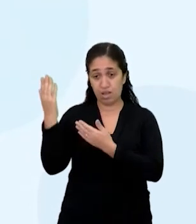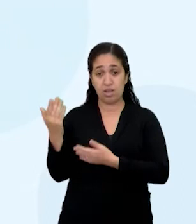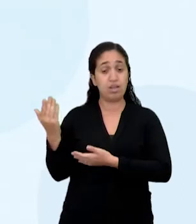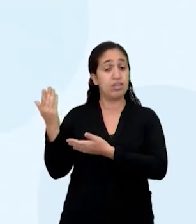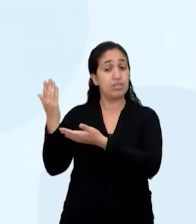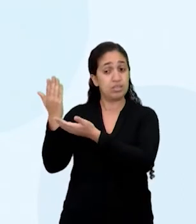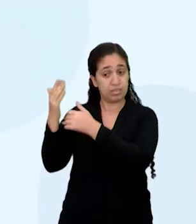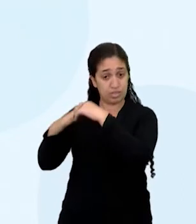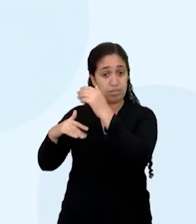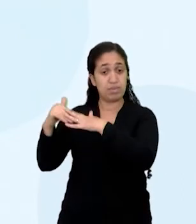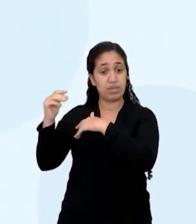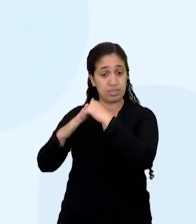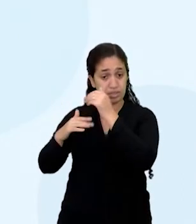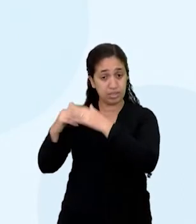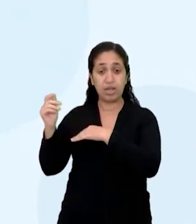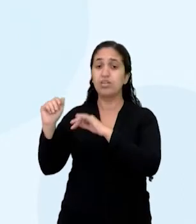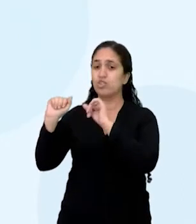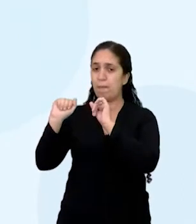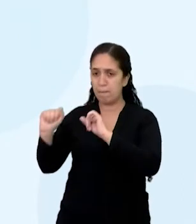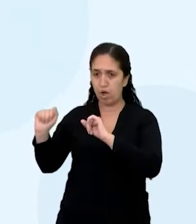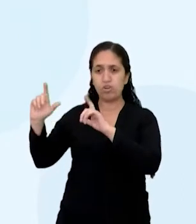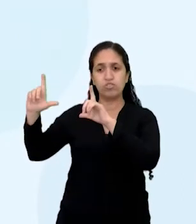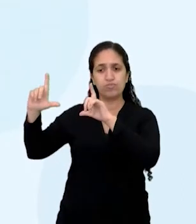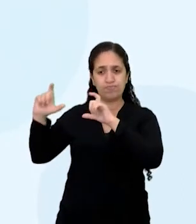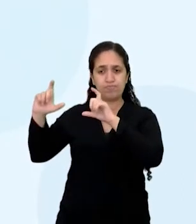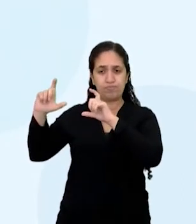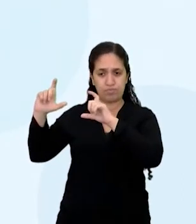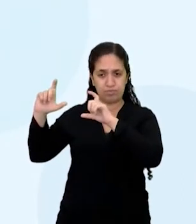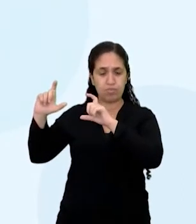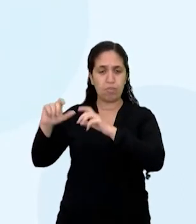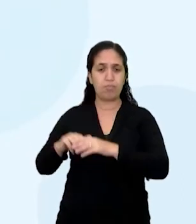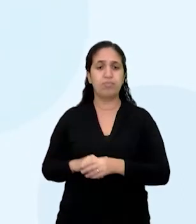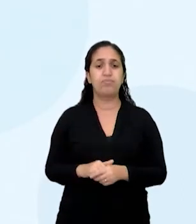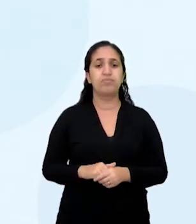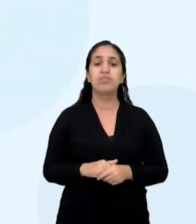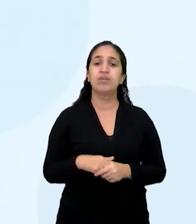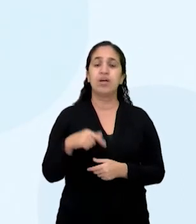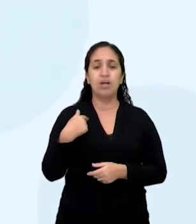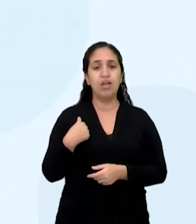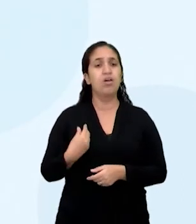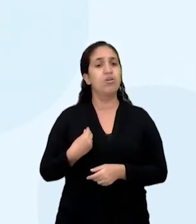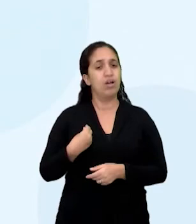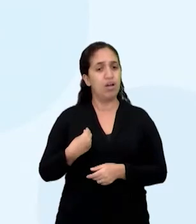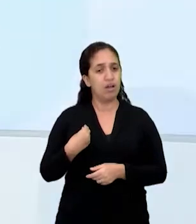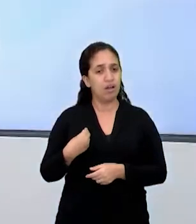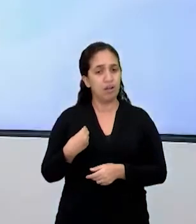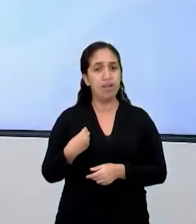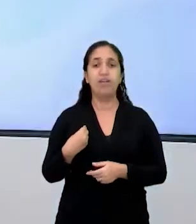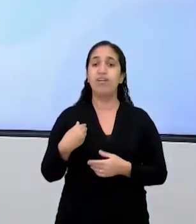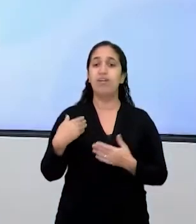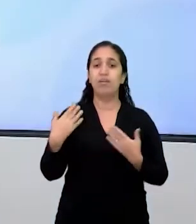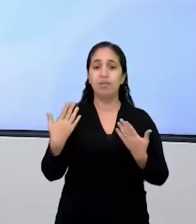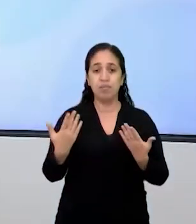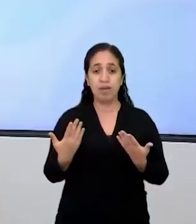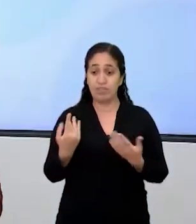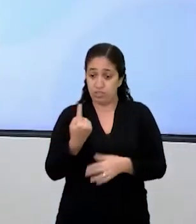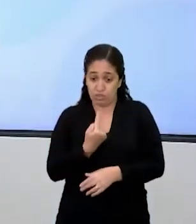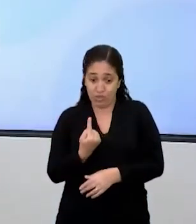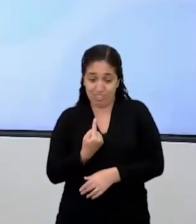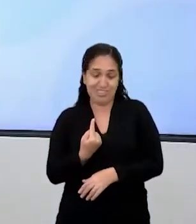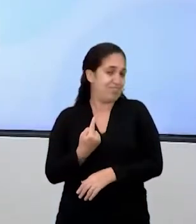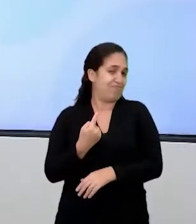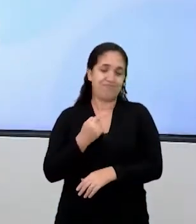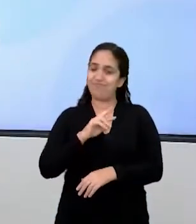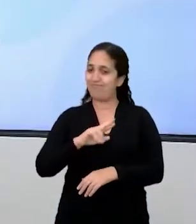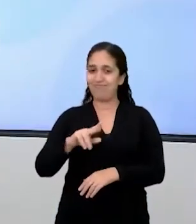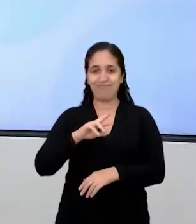habilidades, professores, podem dar um print aí. Lembrando que eu estou aqui com vocês do outro lado, mas não estou sozinha,